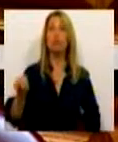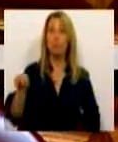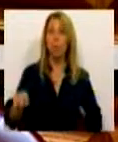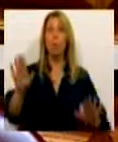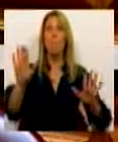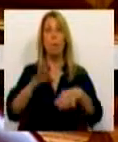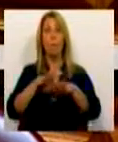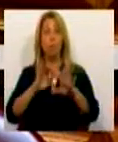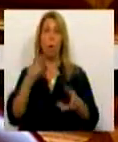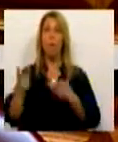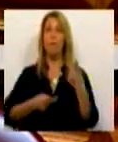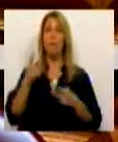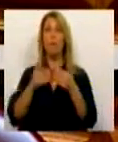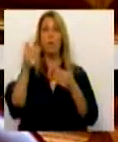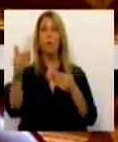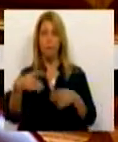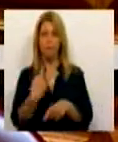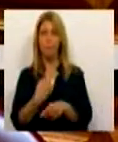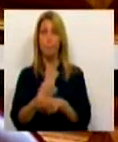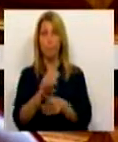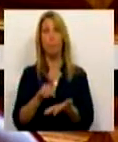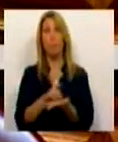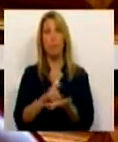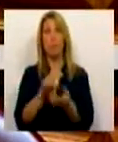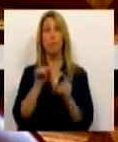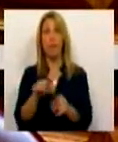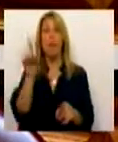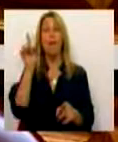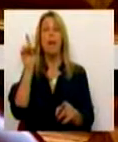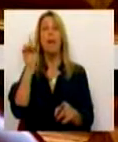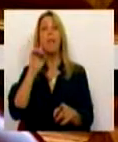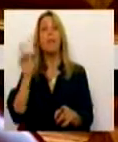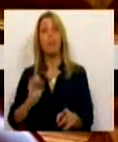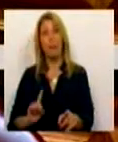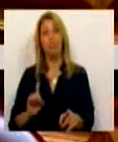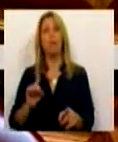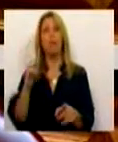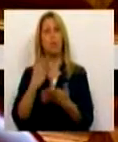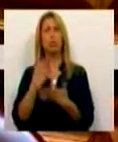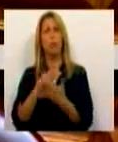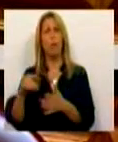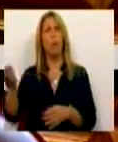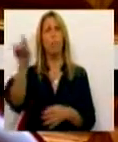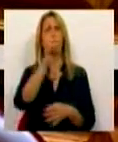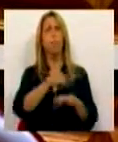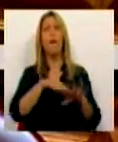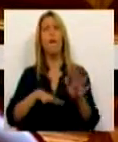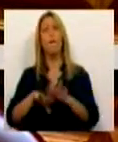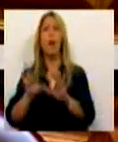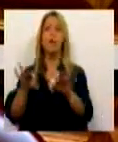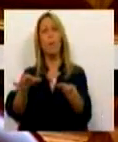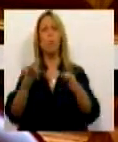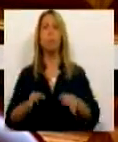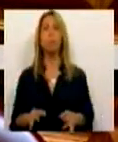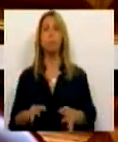avaliação externa, incluindo no primeiro ciclo, essa data tem sido antecipada em diversas escolas e ou ciclos de